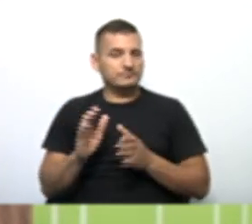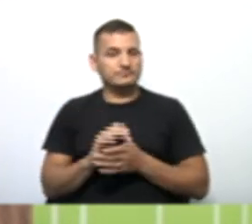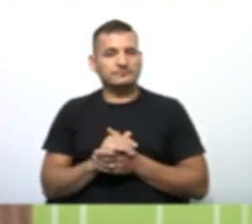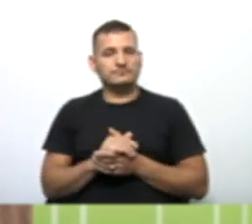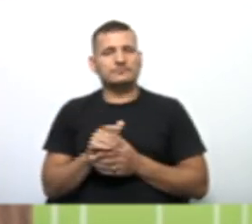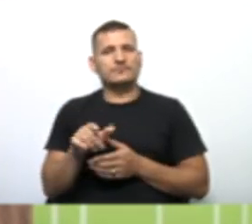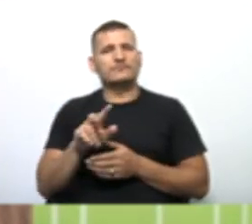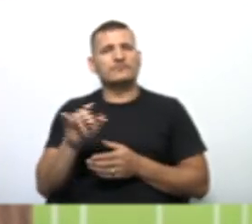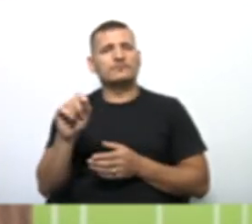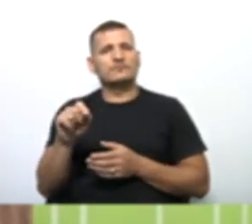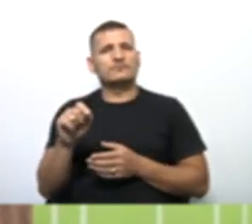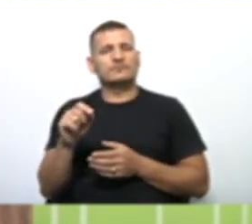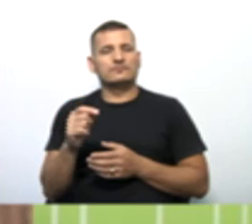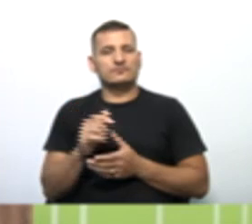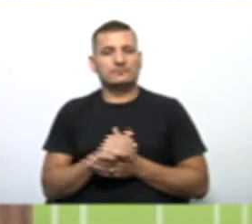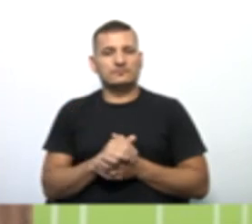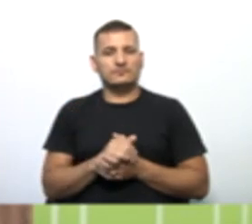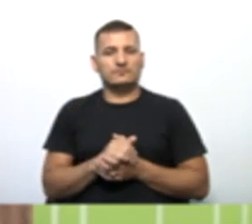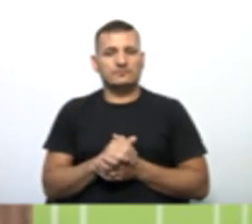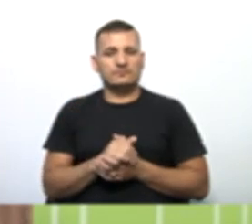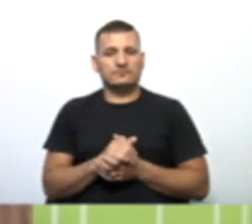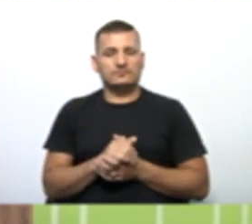dar o quê?